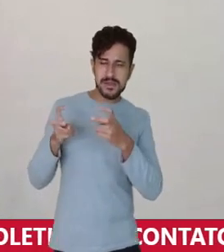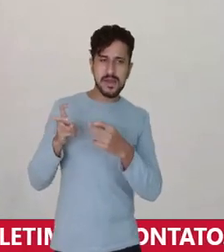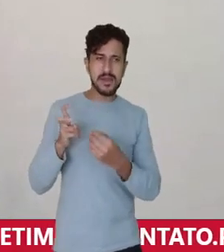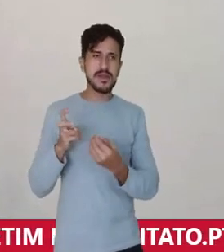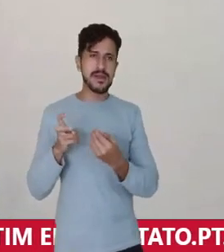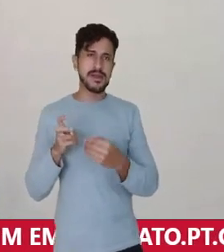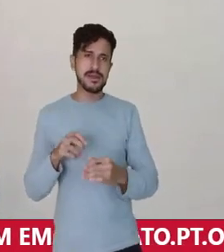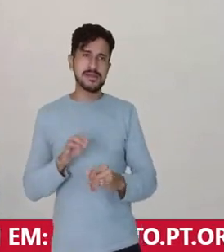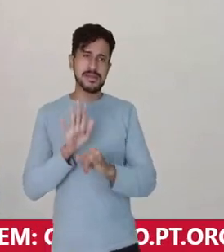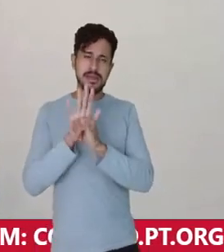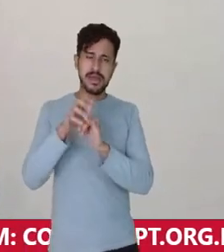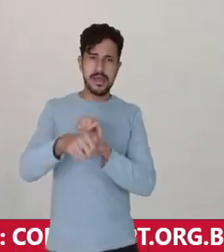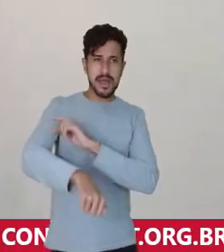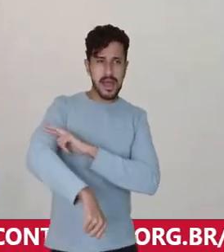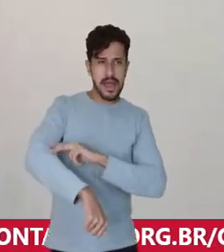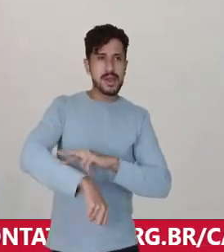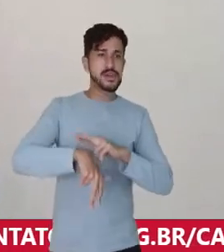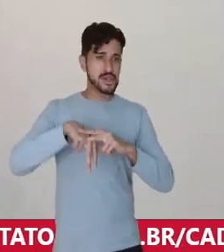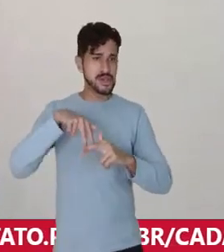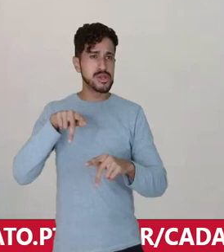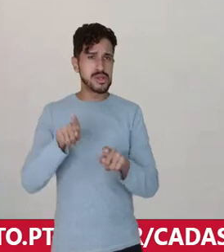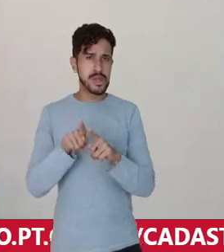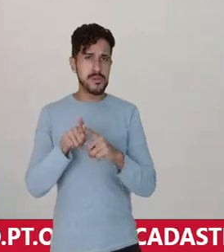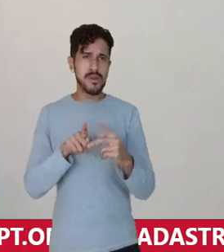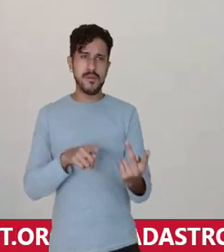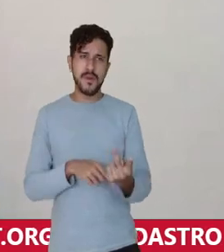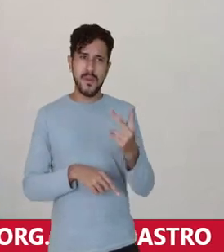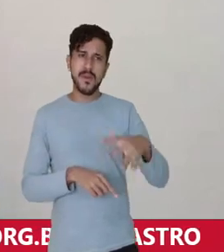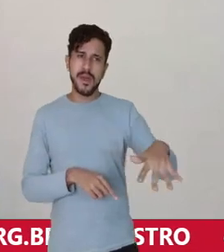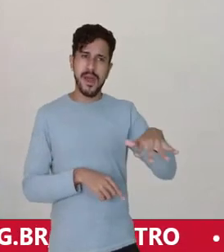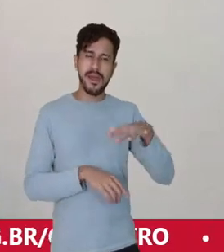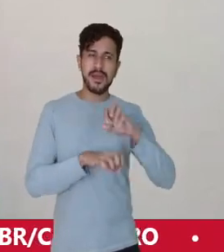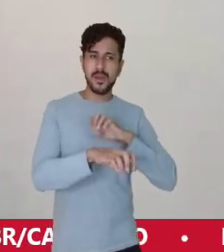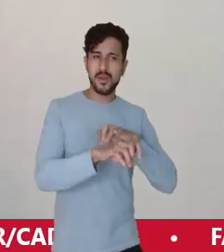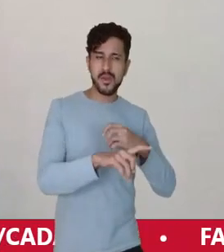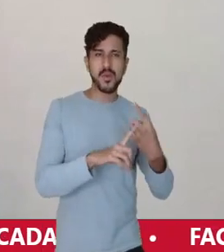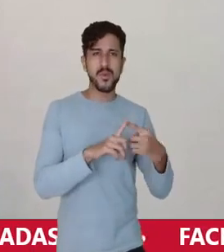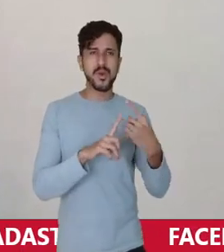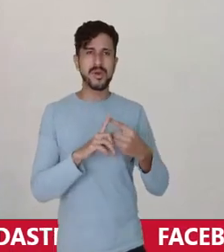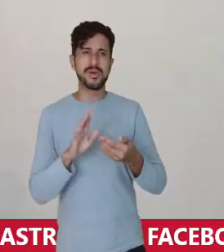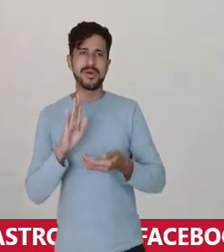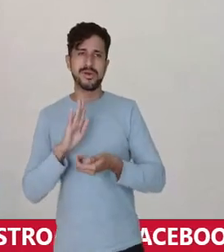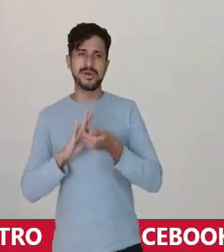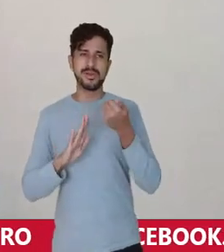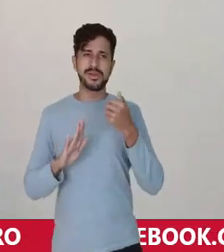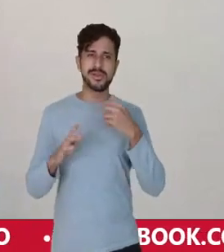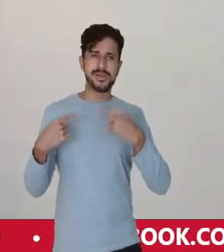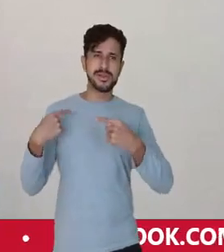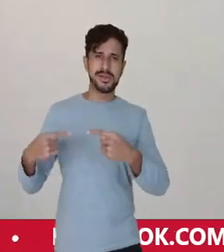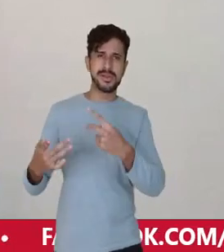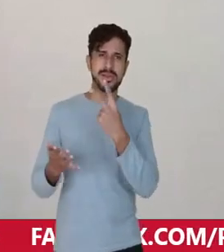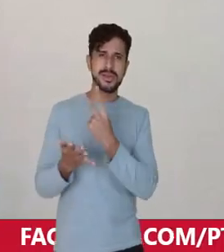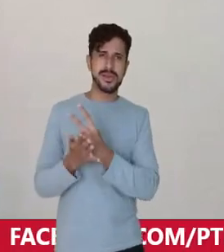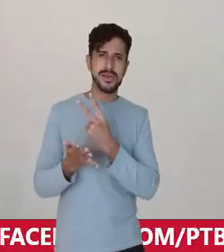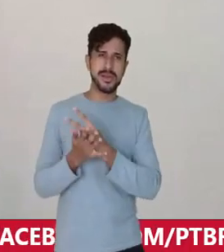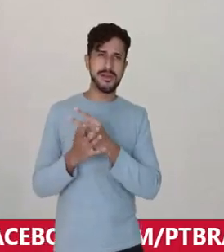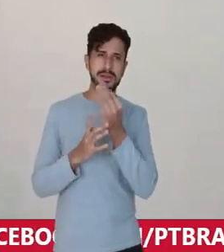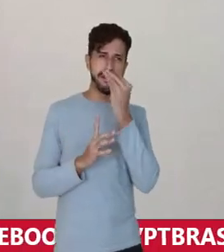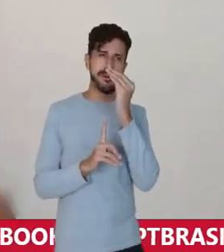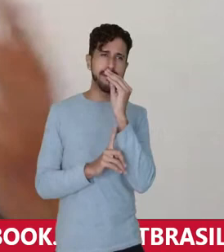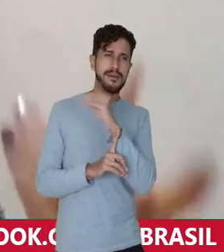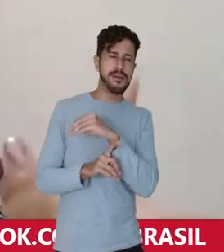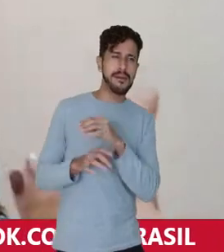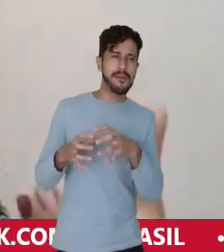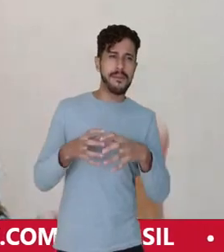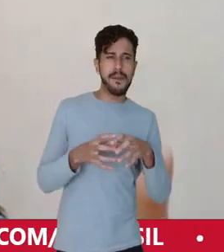marcadores de raça e gênero, ela também enaltece o campo da educação, porque você tira essa discussão da marginalidade